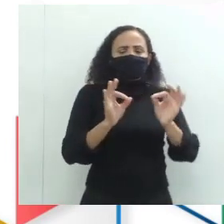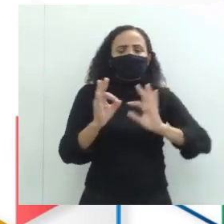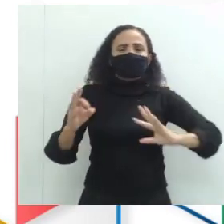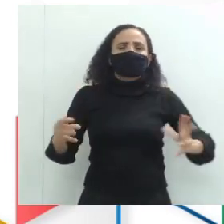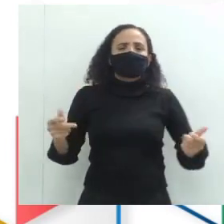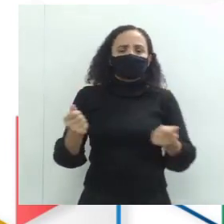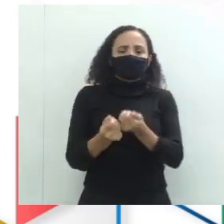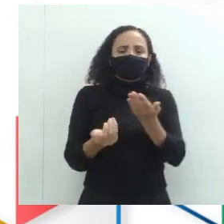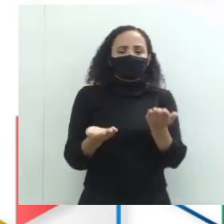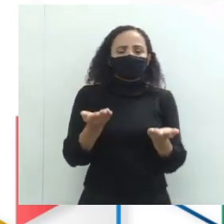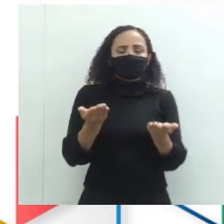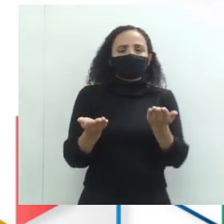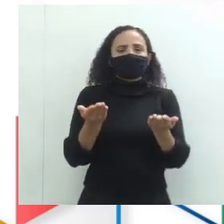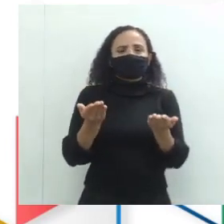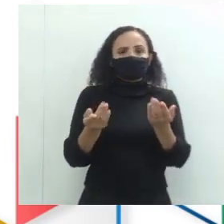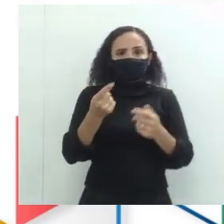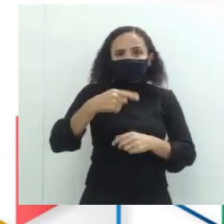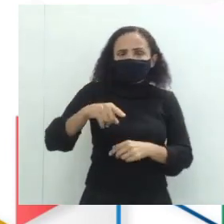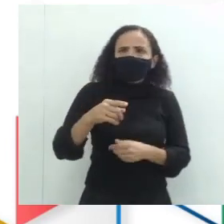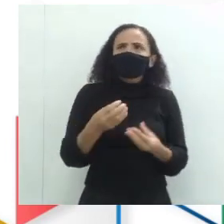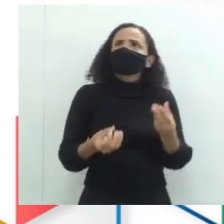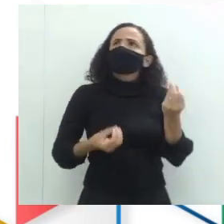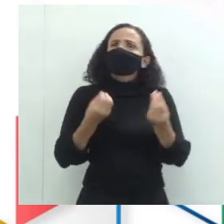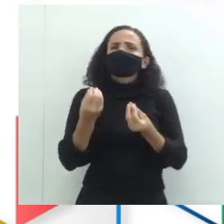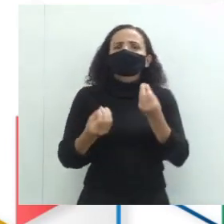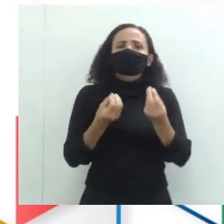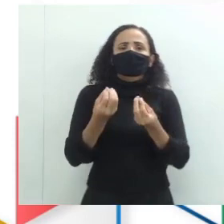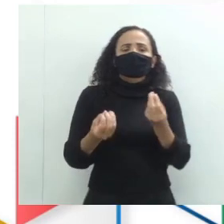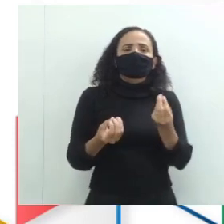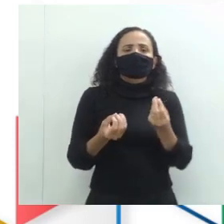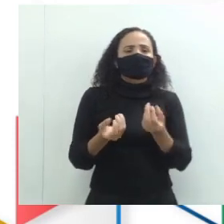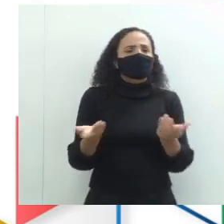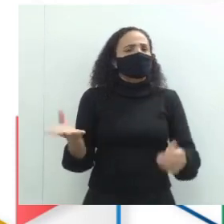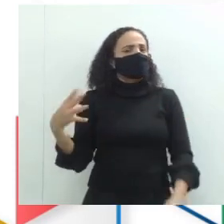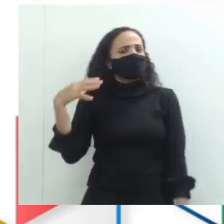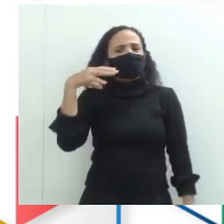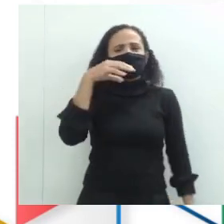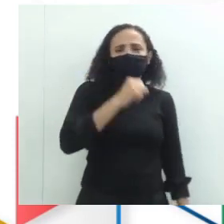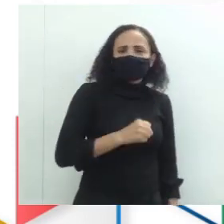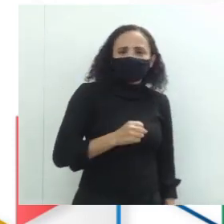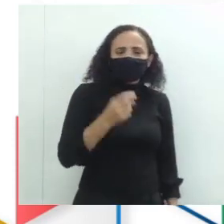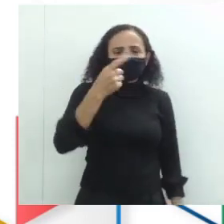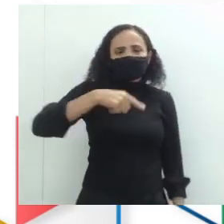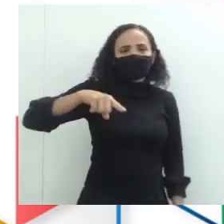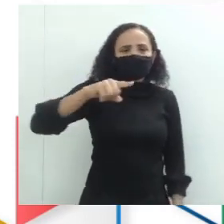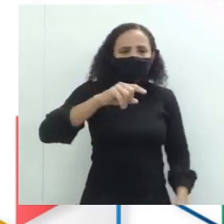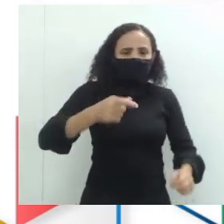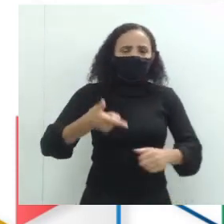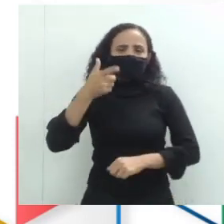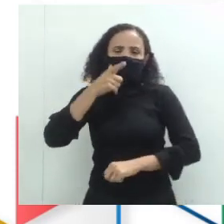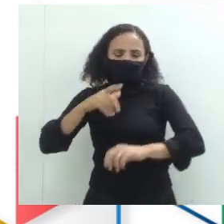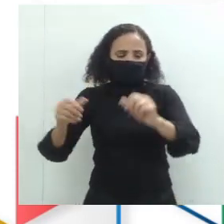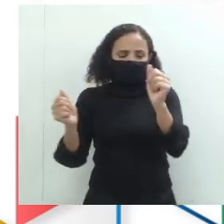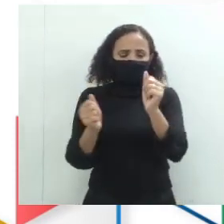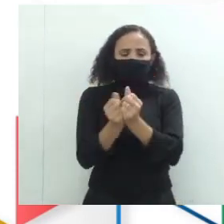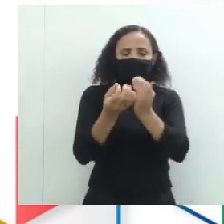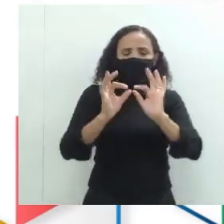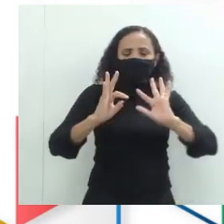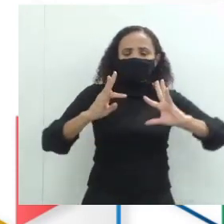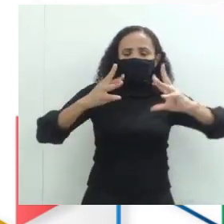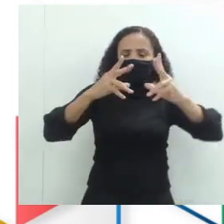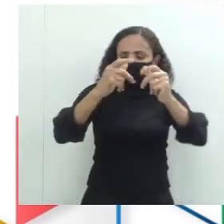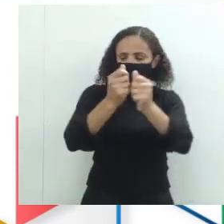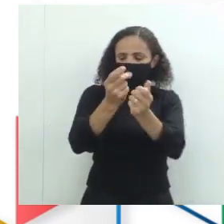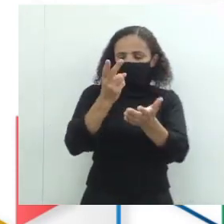uma balança de 2 pratos. Ao fazer isso, é lógico, tá vendo aí? Eu vou eliminar menos 4 com mais